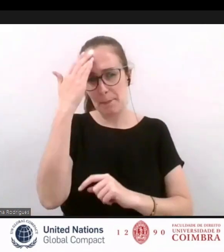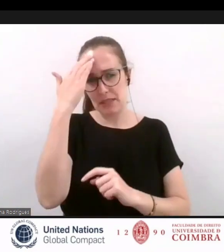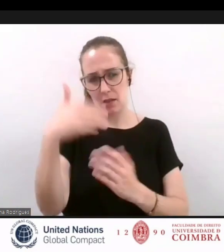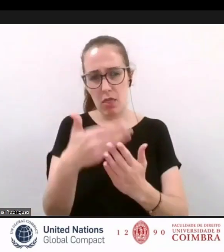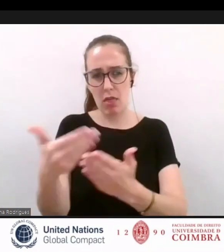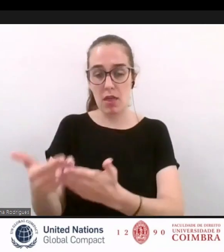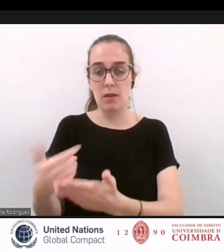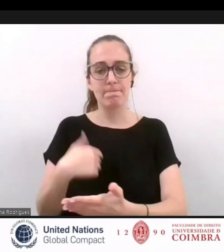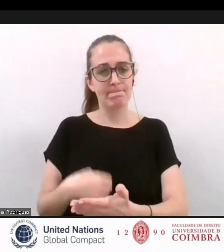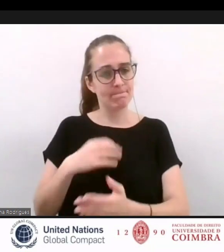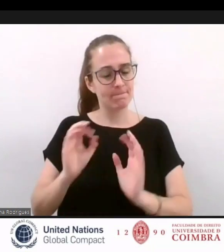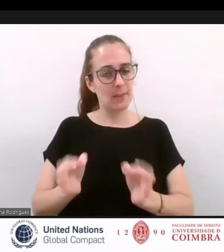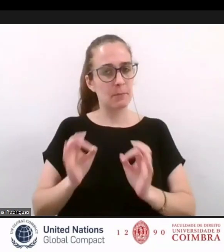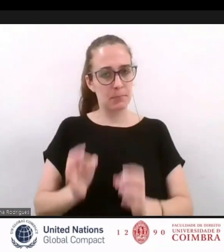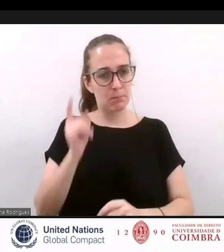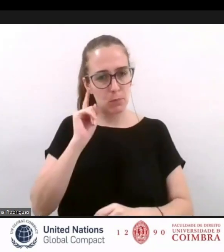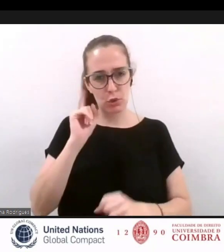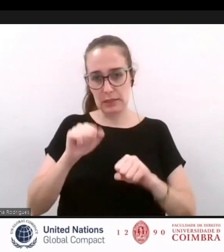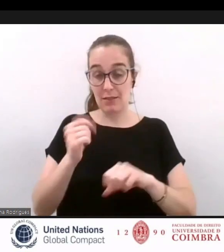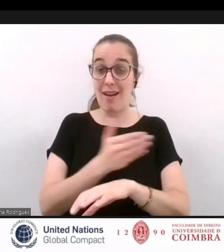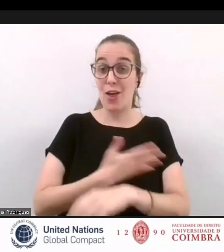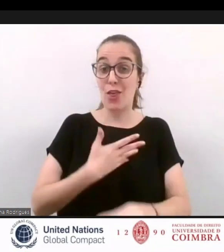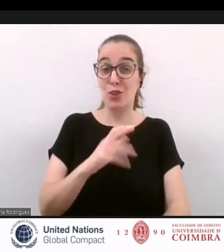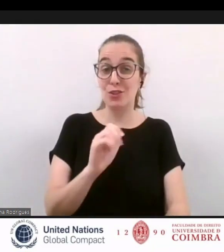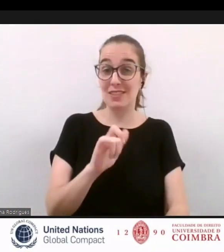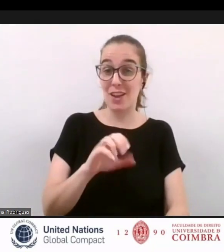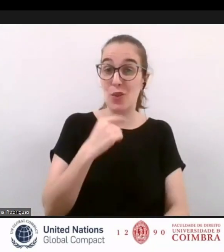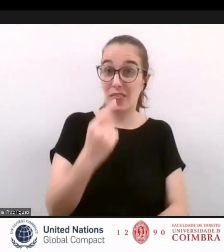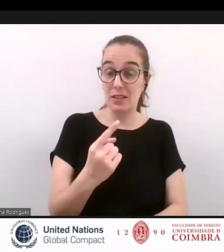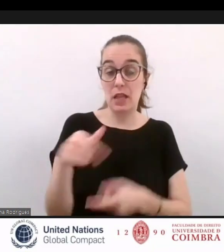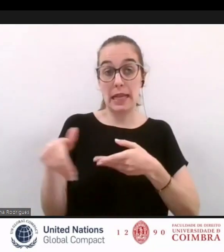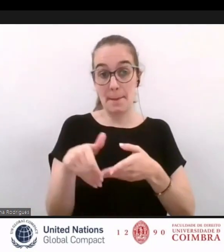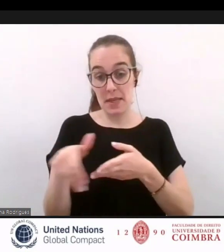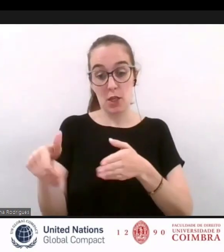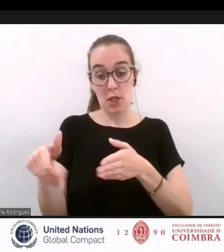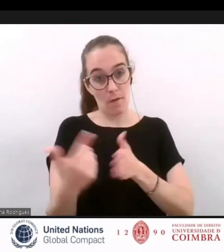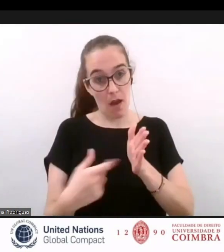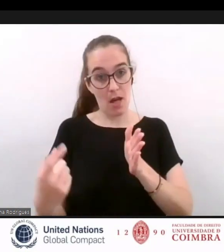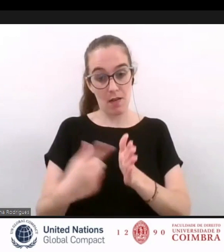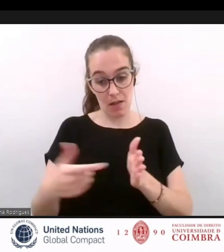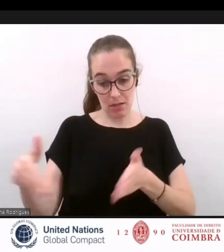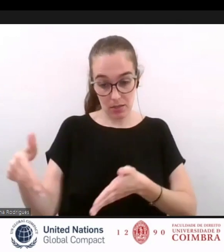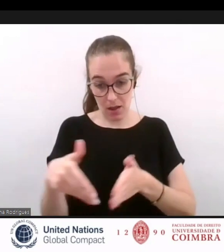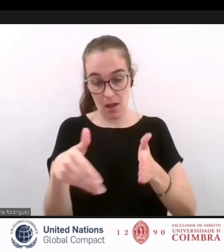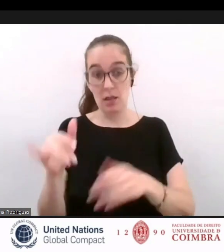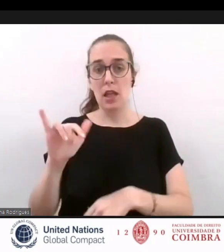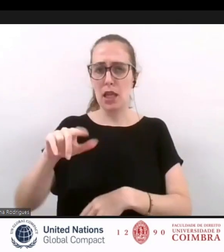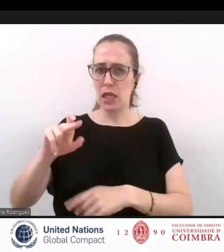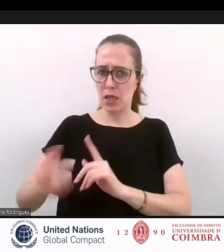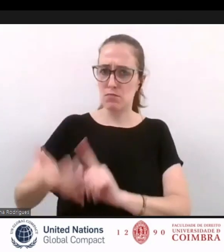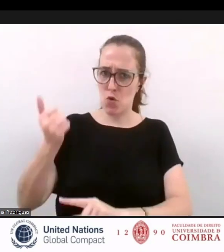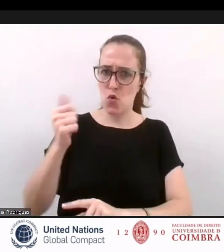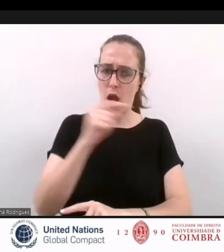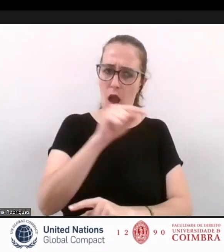uma estratégia-chave, como o Dr. Sérgio também disse ao início, o INA tem feito um caminho nisso e demais instituições em Portugal, o que muito me